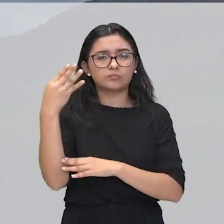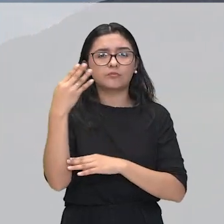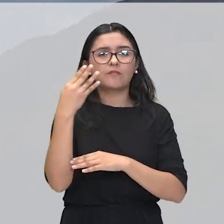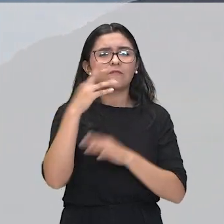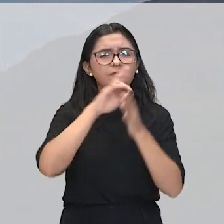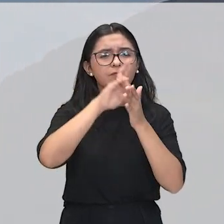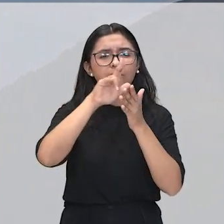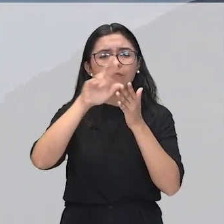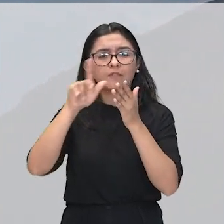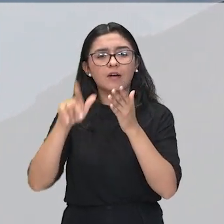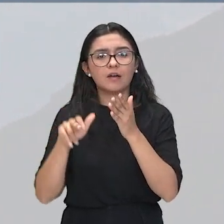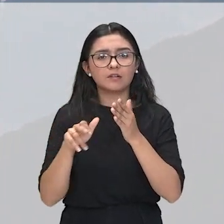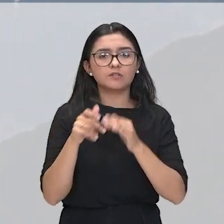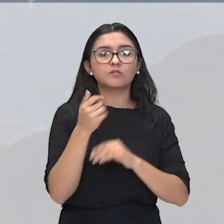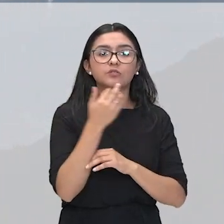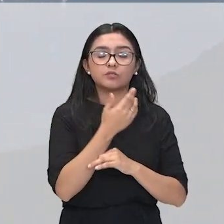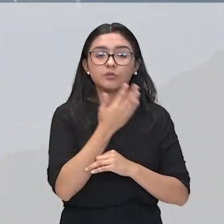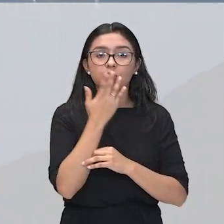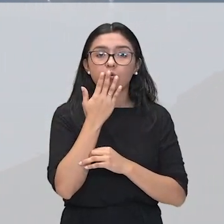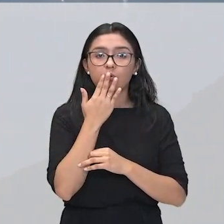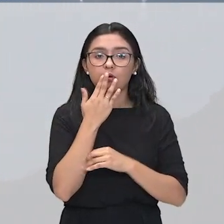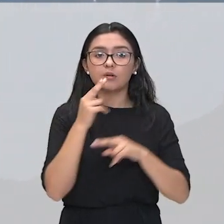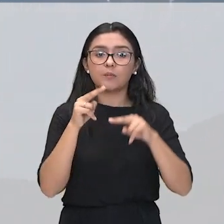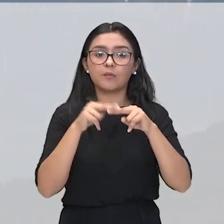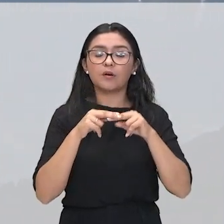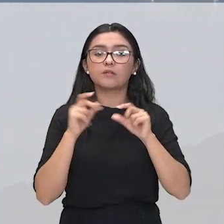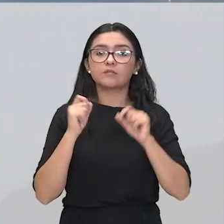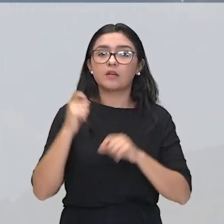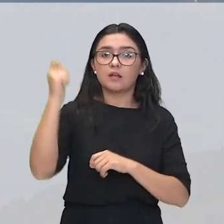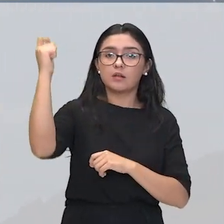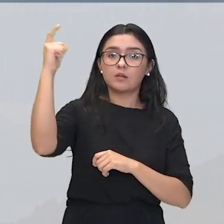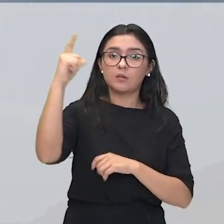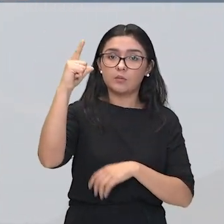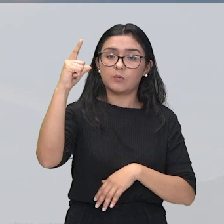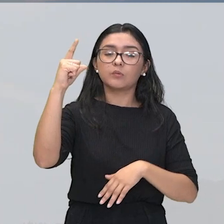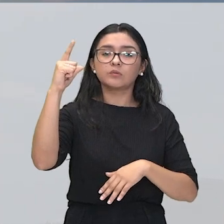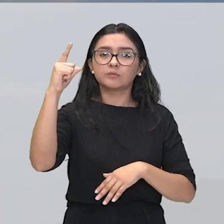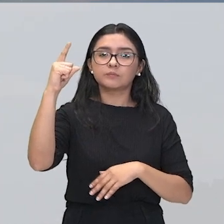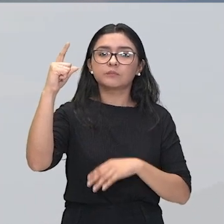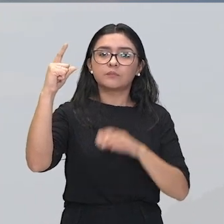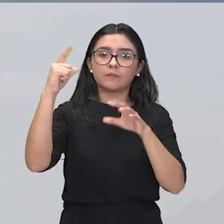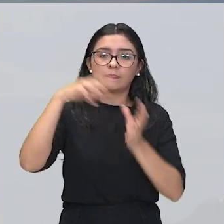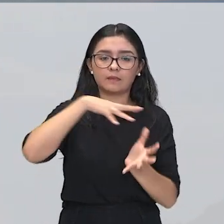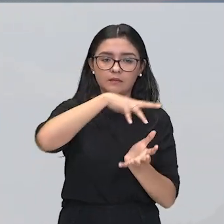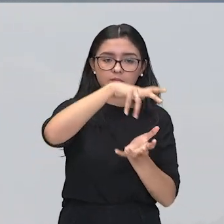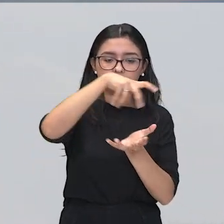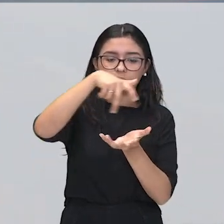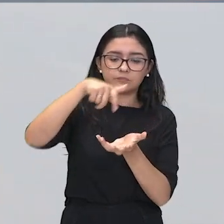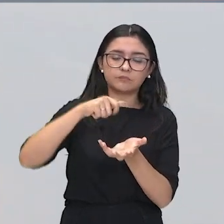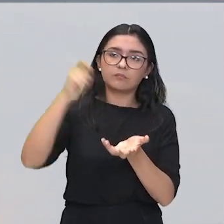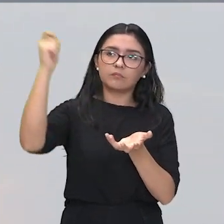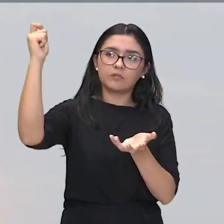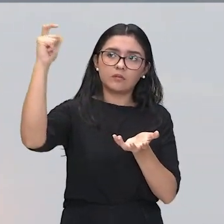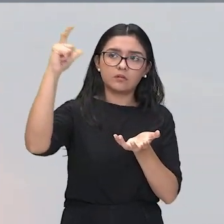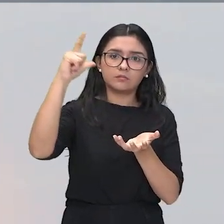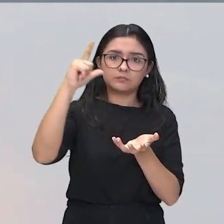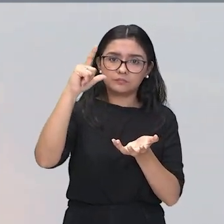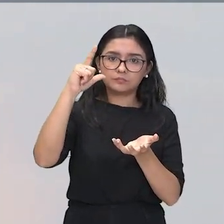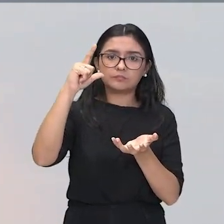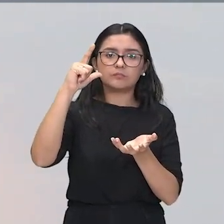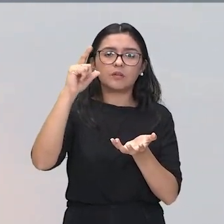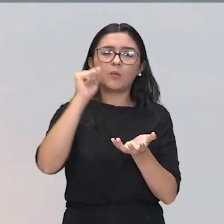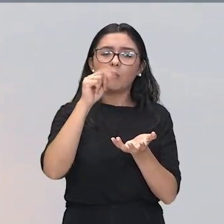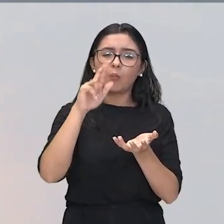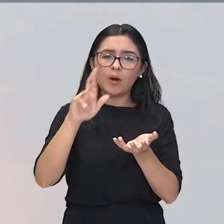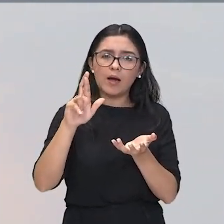arco-íris, ele acontece pois a luz do Sol, ao passar pela atmosfera terrestre, pelo ar, pelas